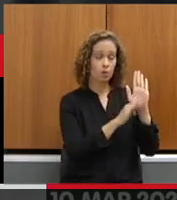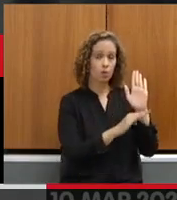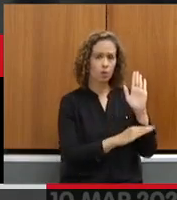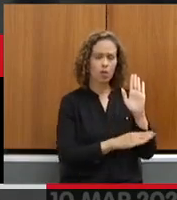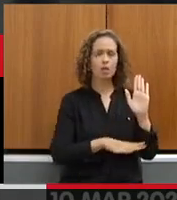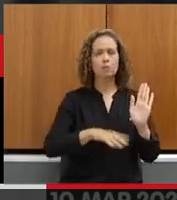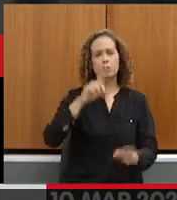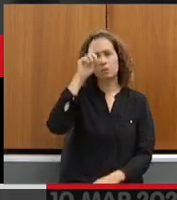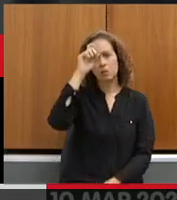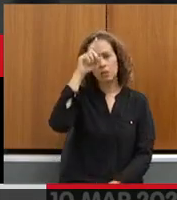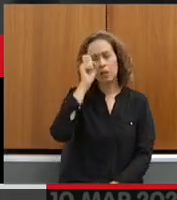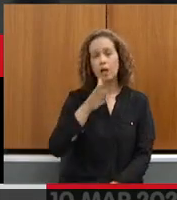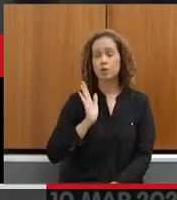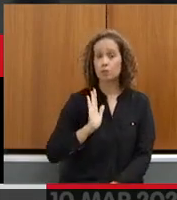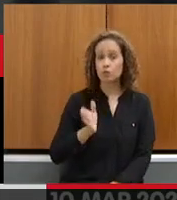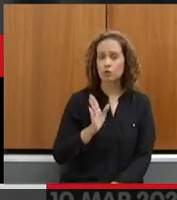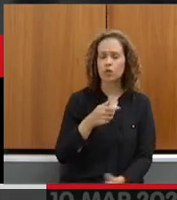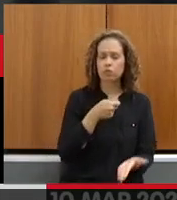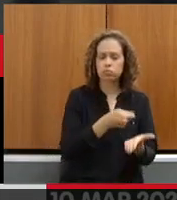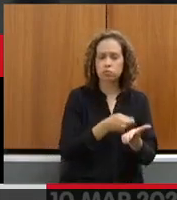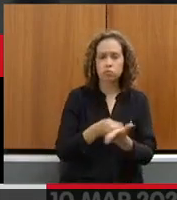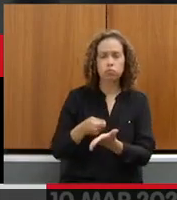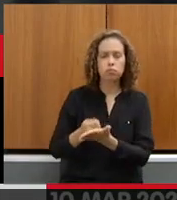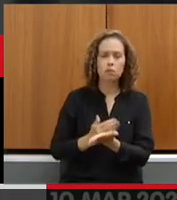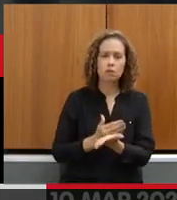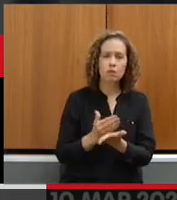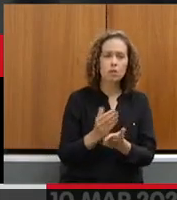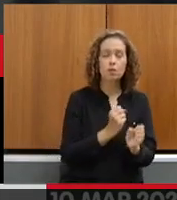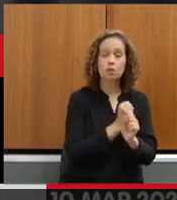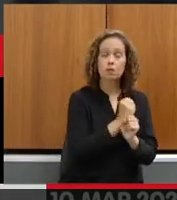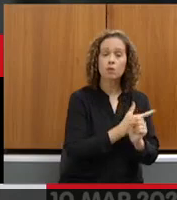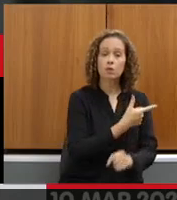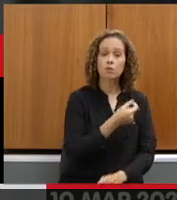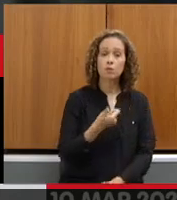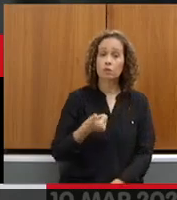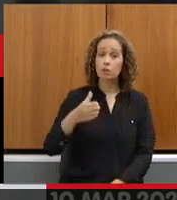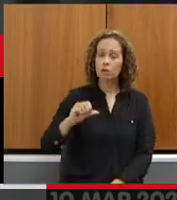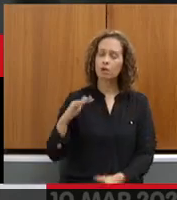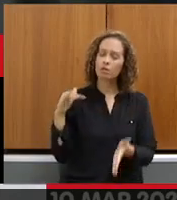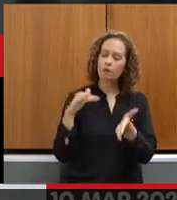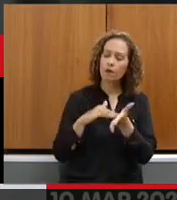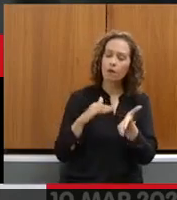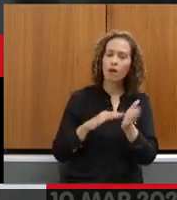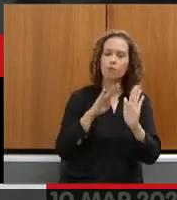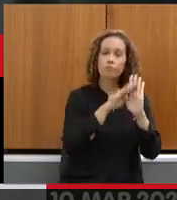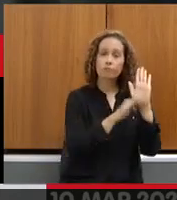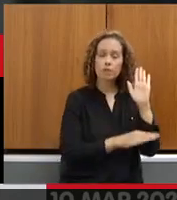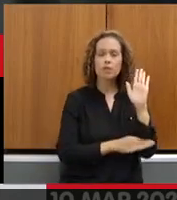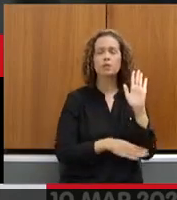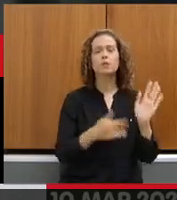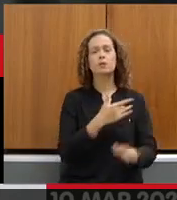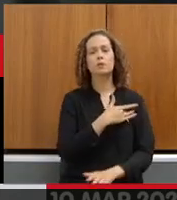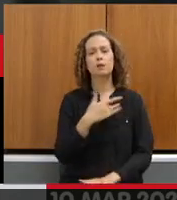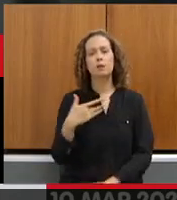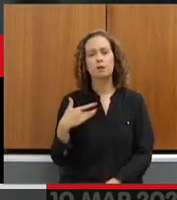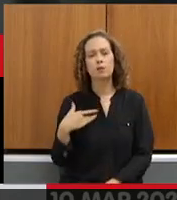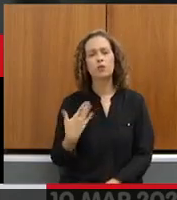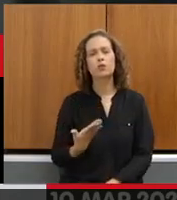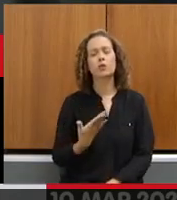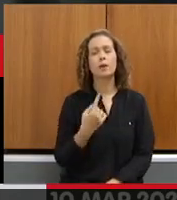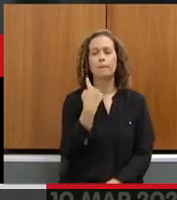prohospitalar que a gente já vem pagando desde 2019 até programa de saúde mental saúde bucal